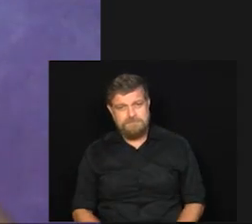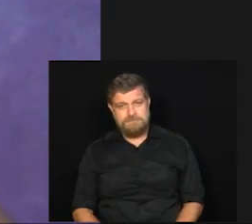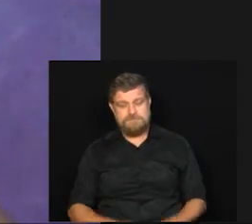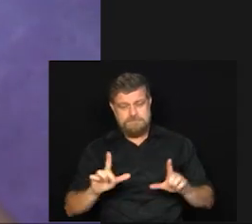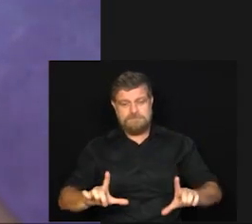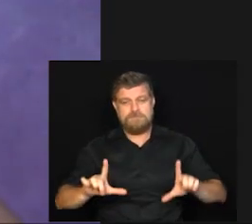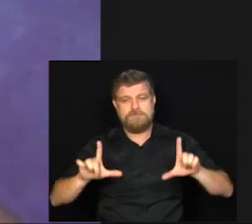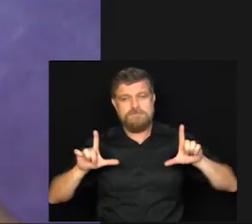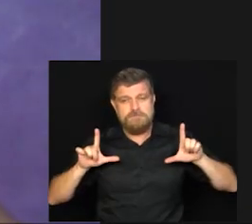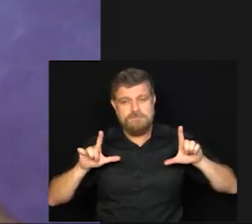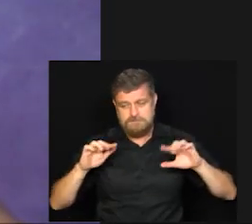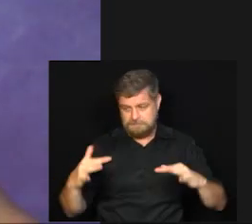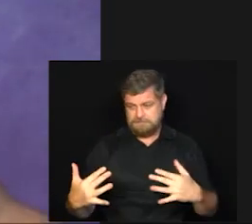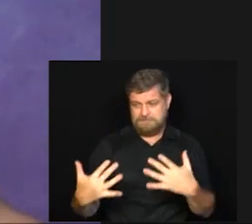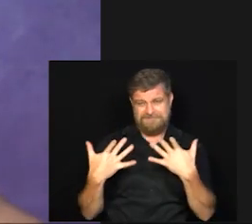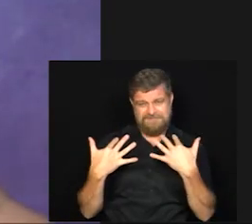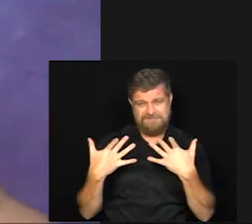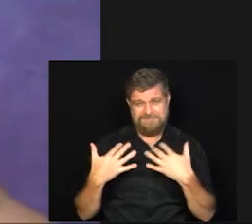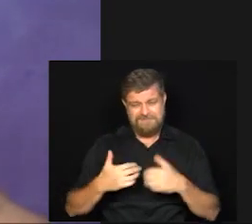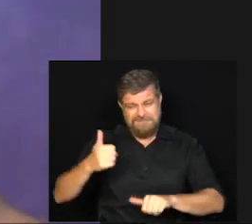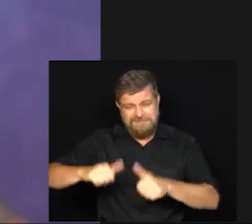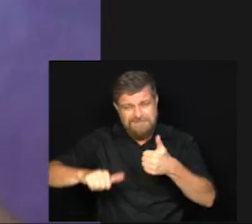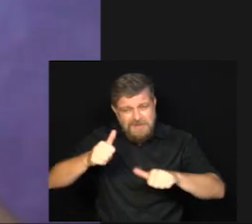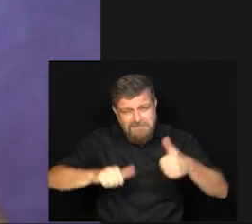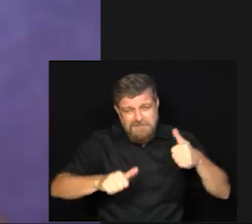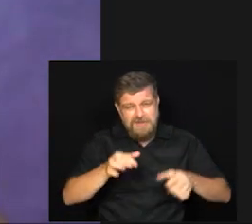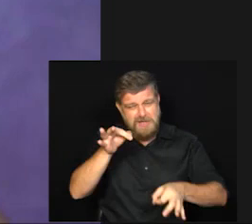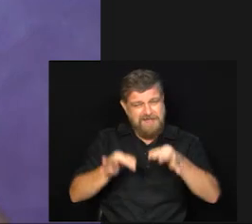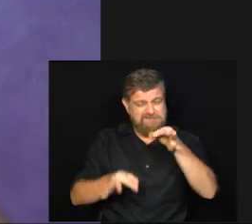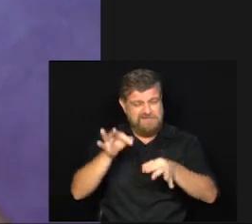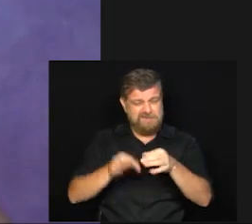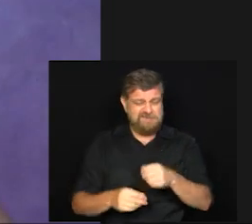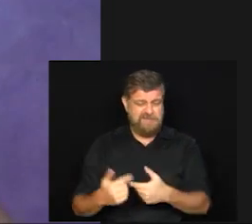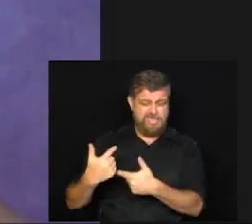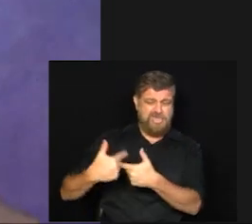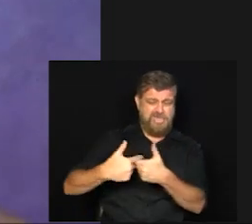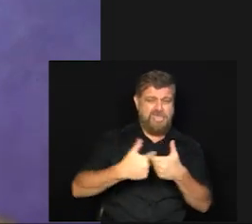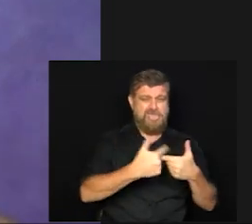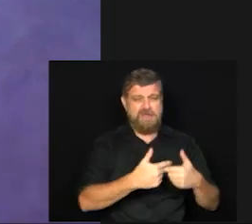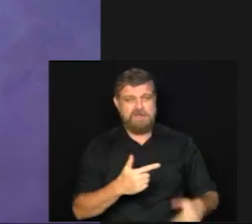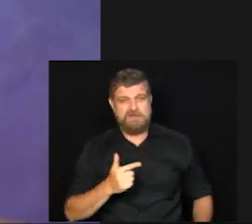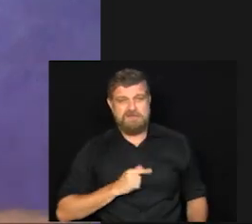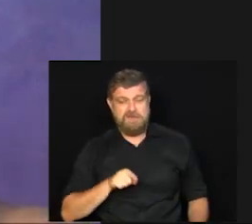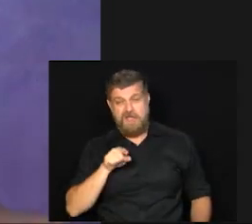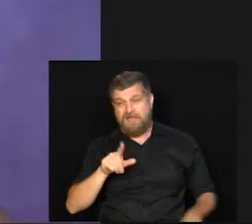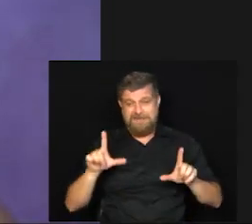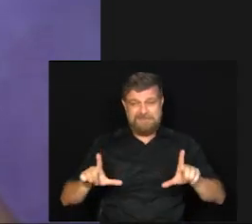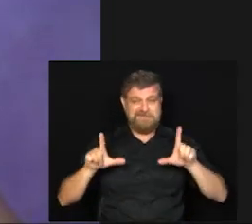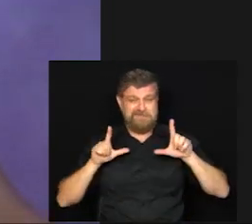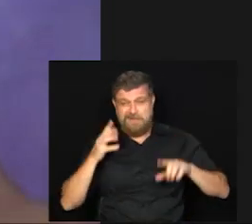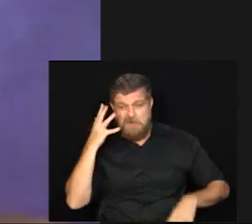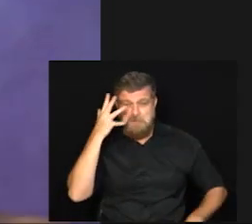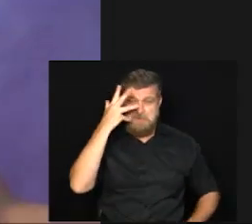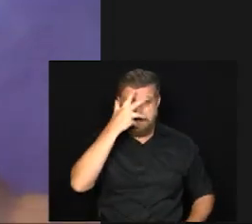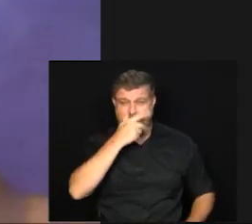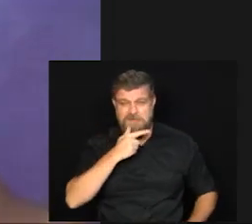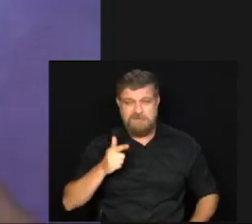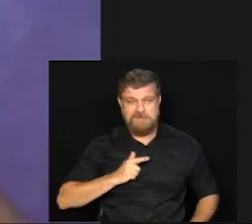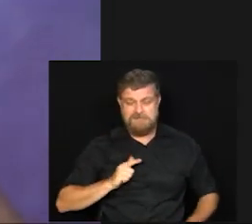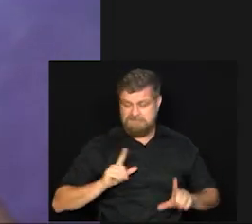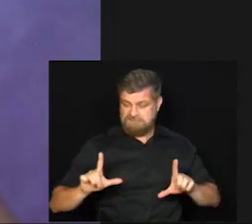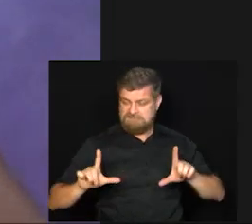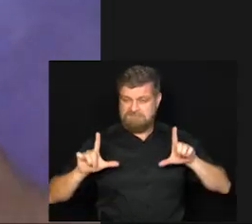sua cara a público, né, você é muito julgado. Então acaba que, olha lá, é um rostinho bonito que está